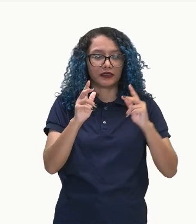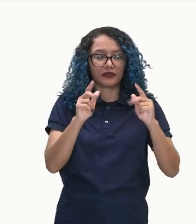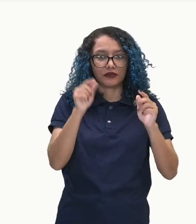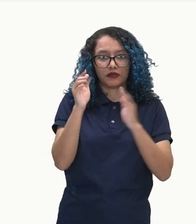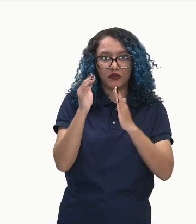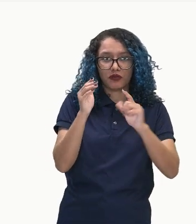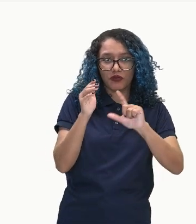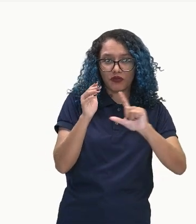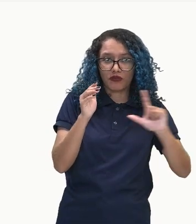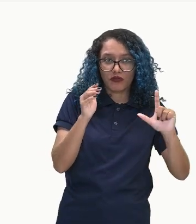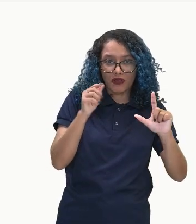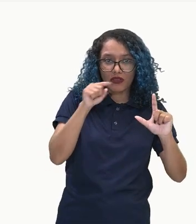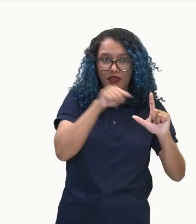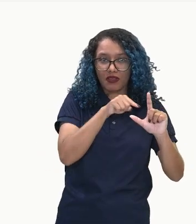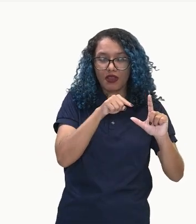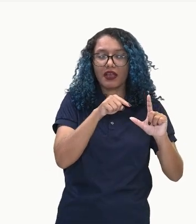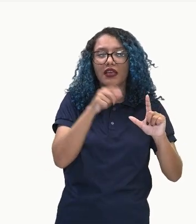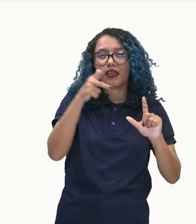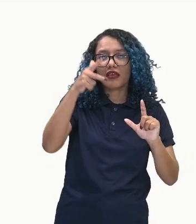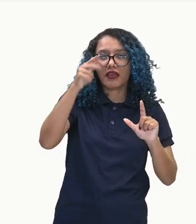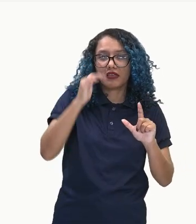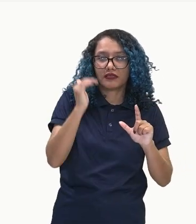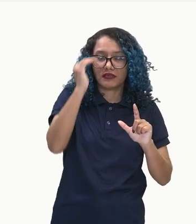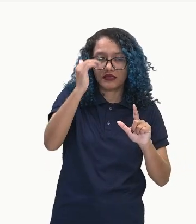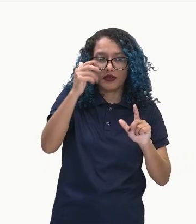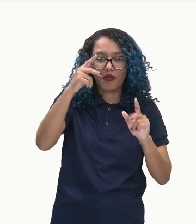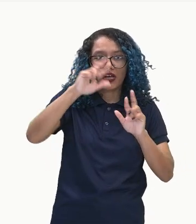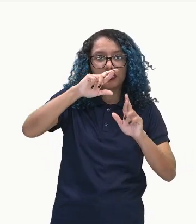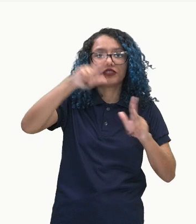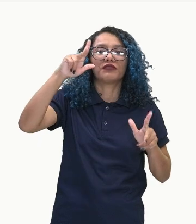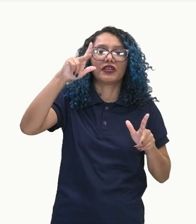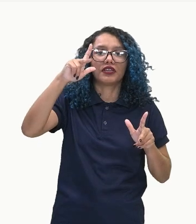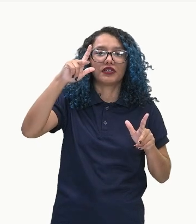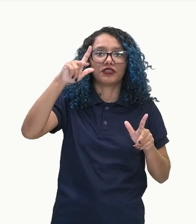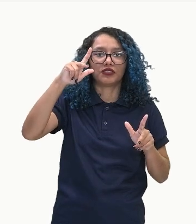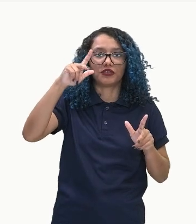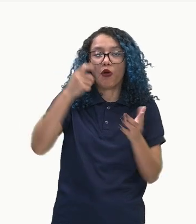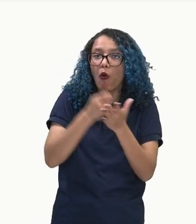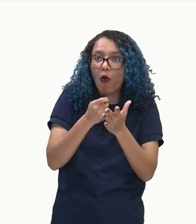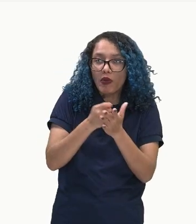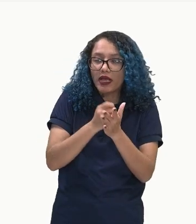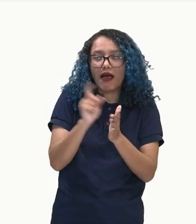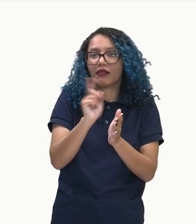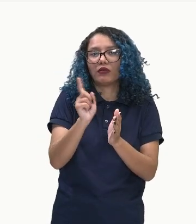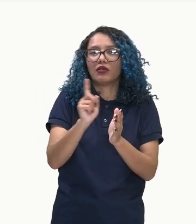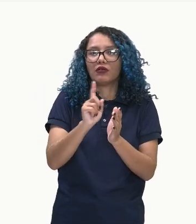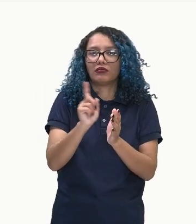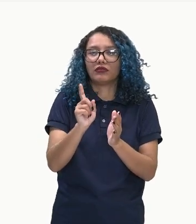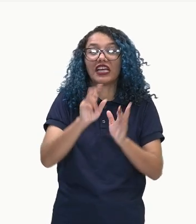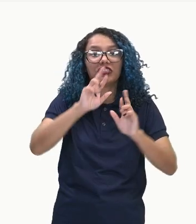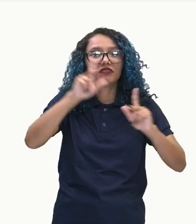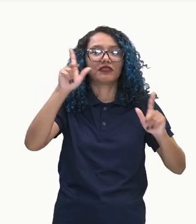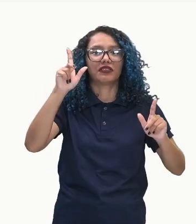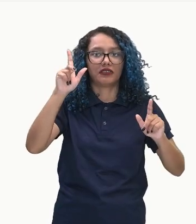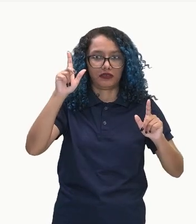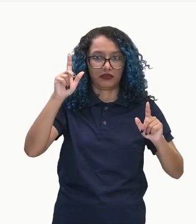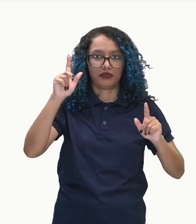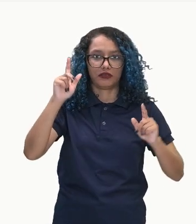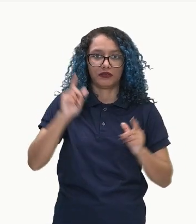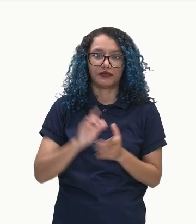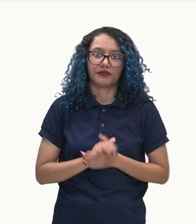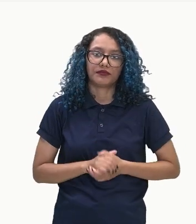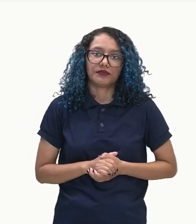mas não posso dizer que esse aqui, não necessariamente esse ângulo é igual a esse, tá bom? Não necessariamente para que